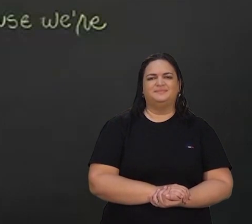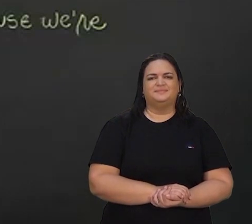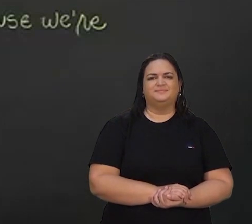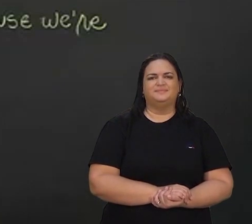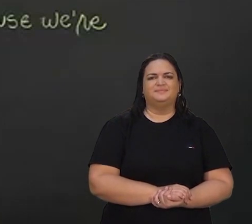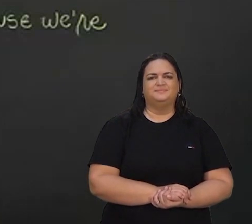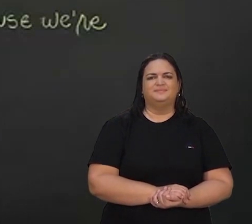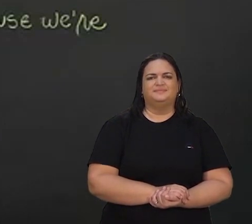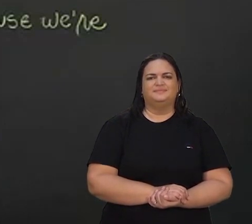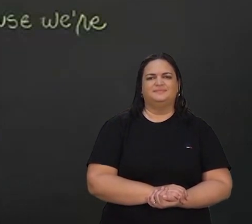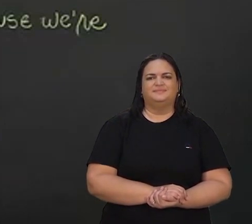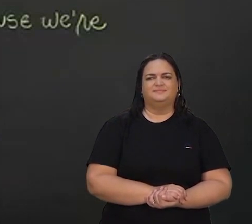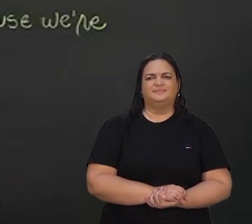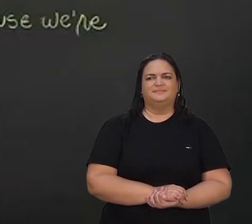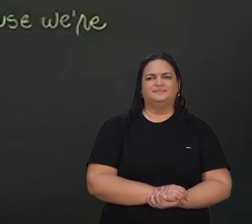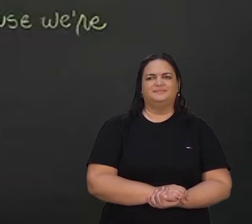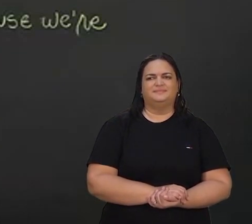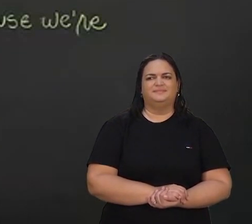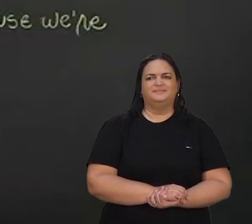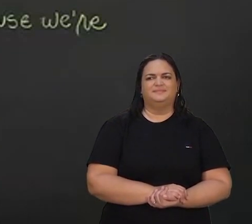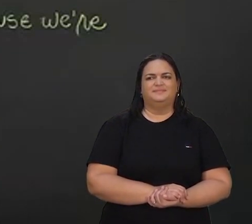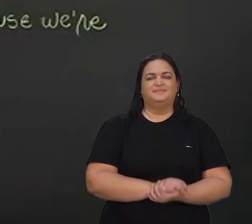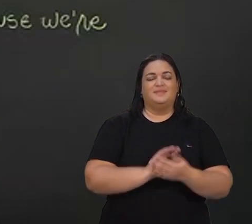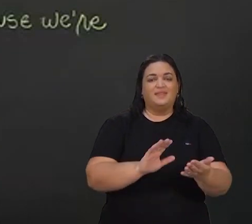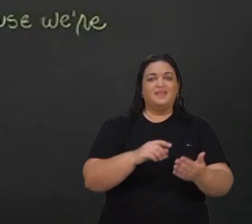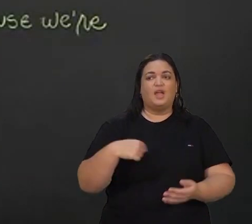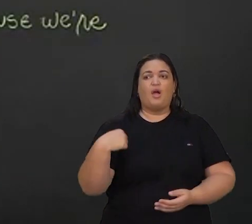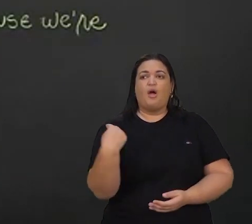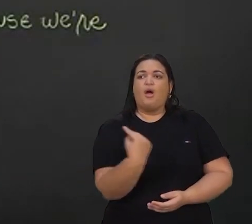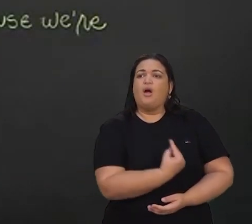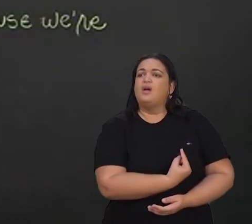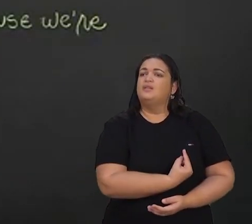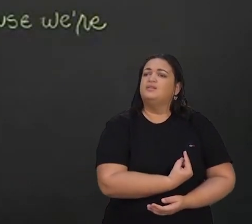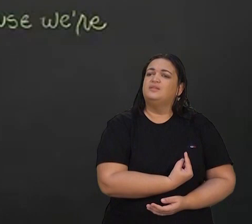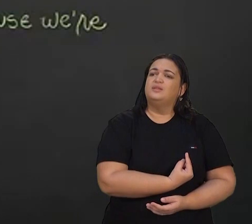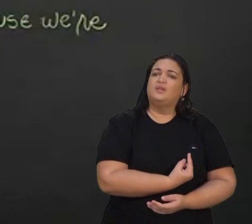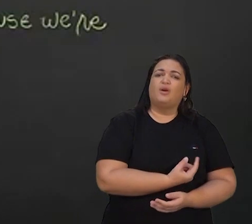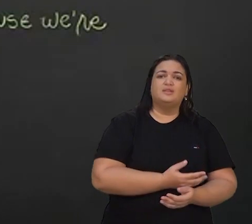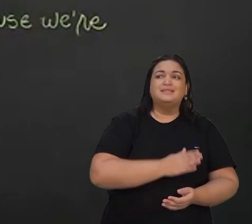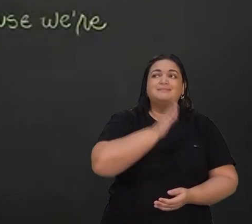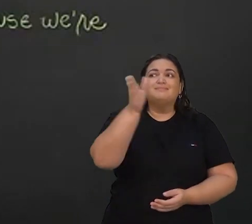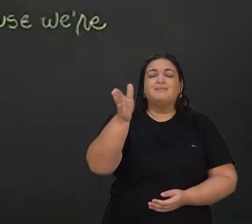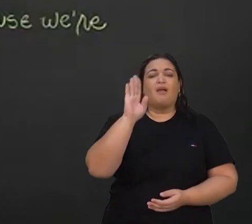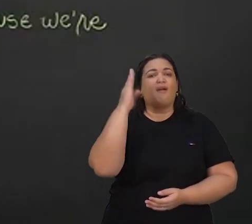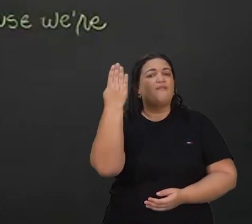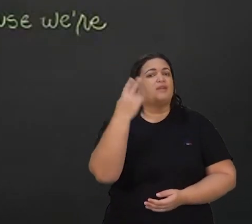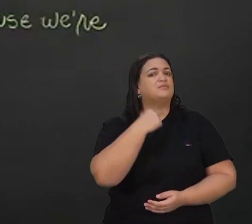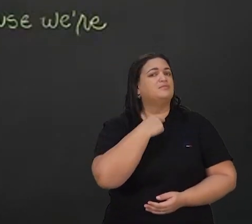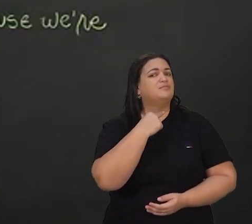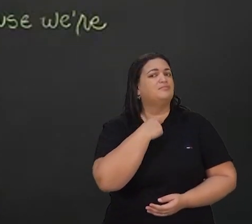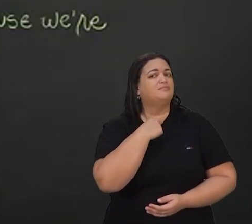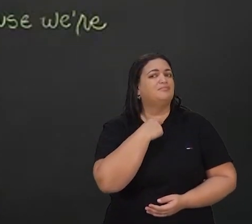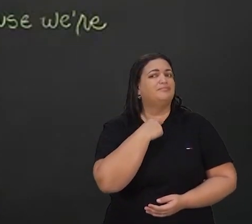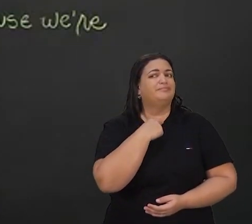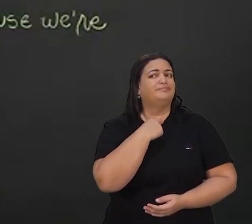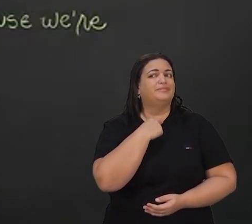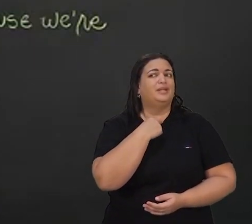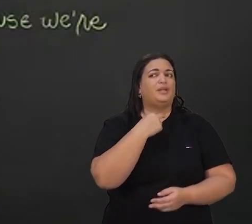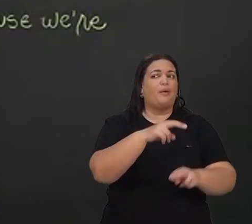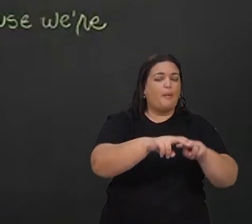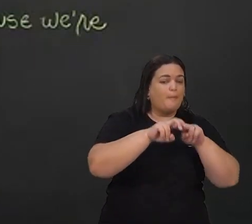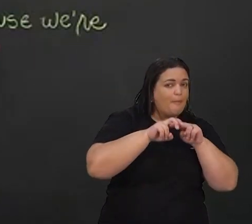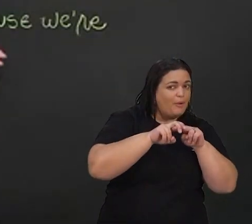can't go to the party. Nós não podemos ir para a festa. Qual o motivo? Qual é a